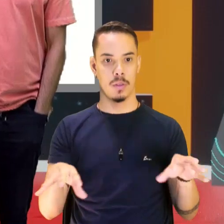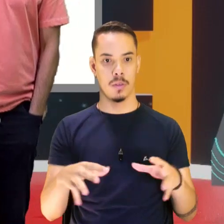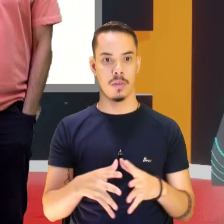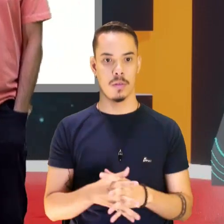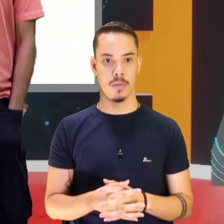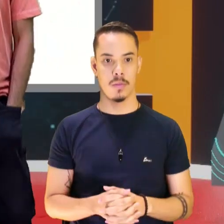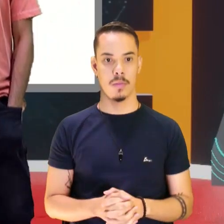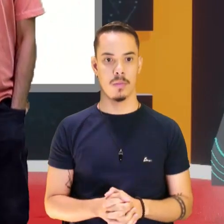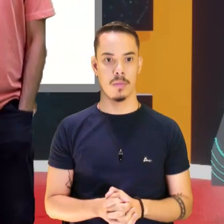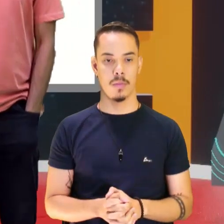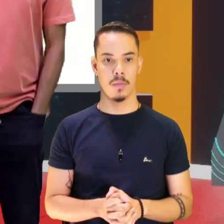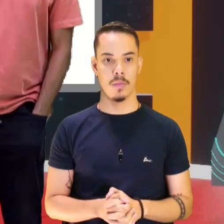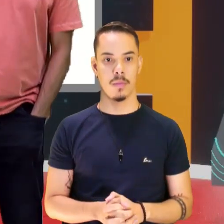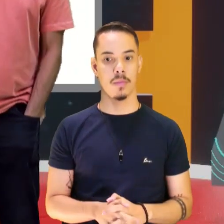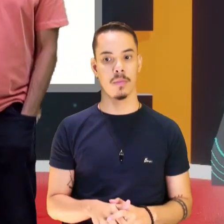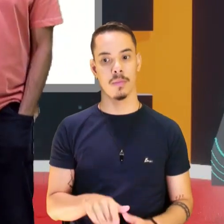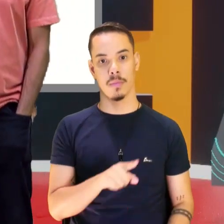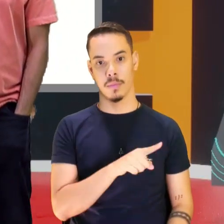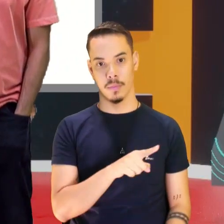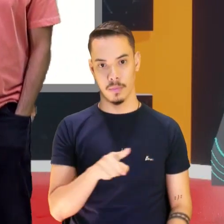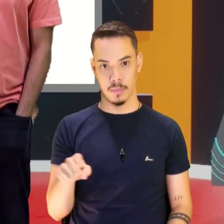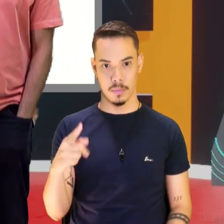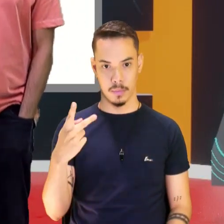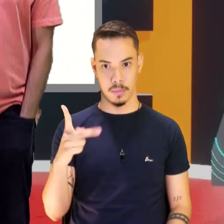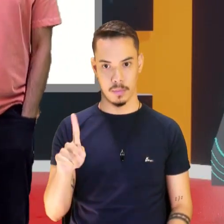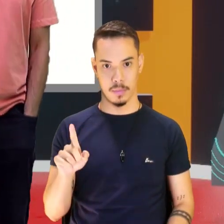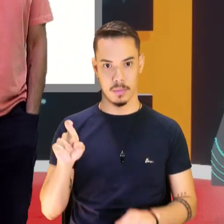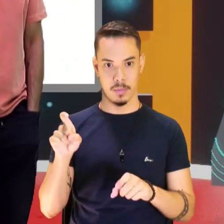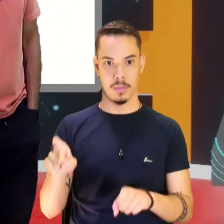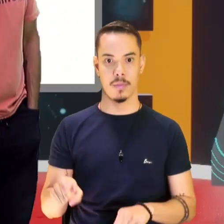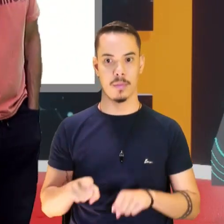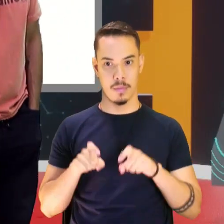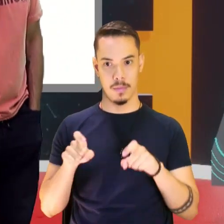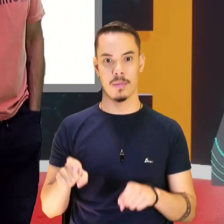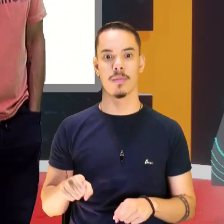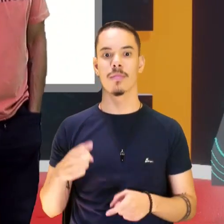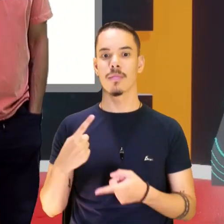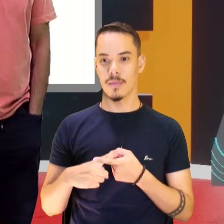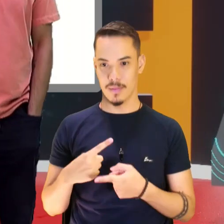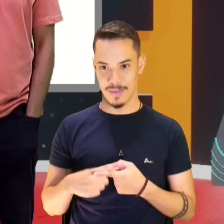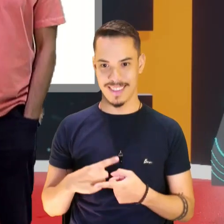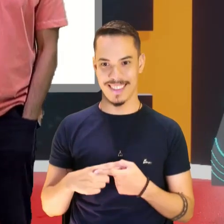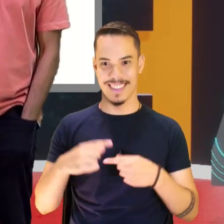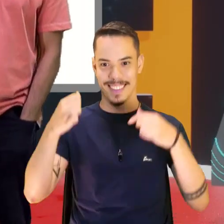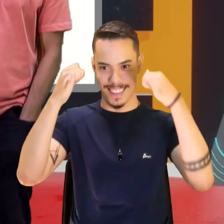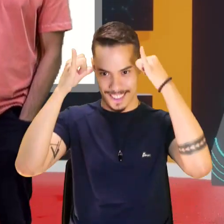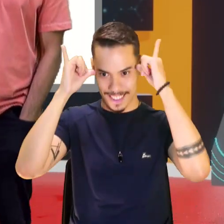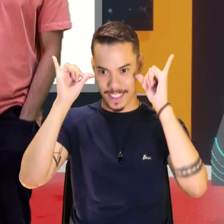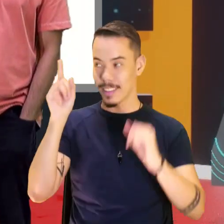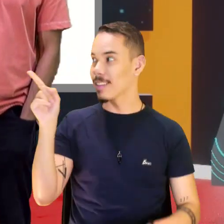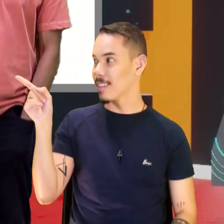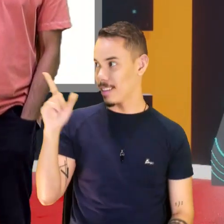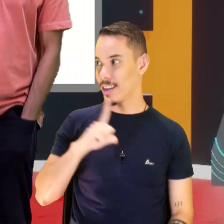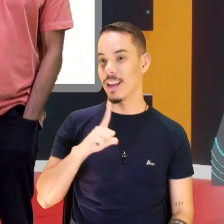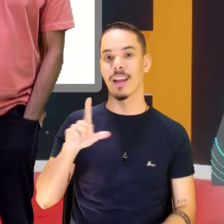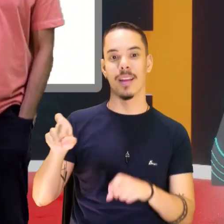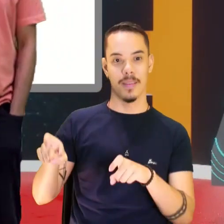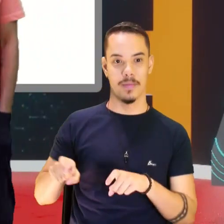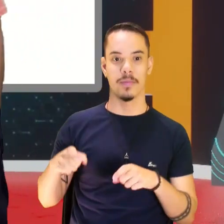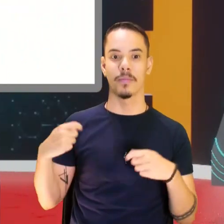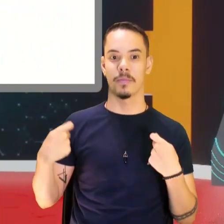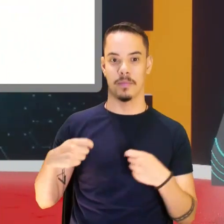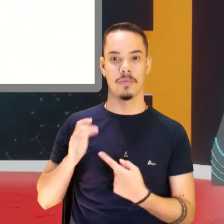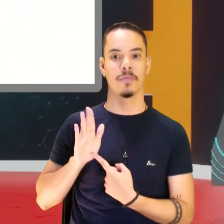será que você tá lá na sua fazenda? Porque o professor Maurício tem fazenda, viu, Vitor? A gente precisa,